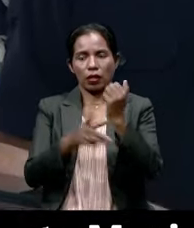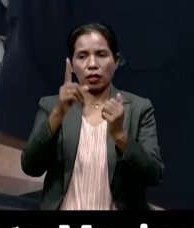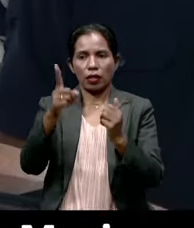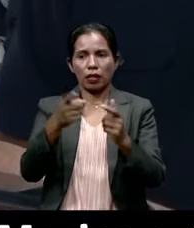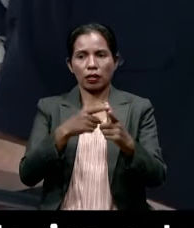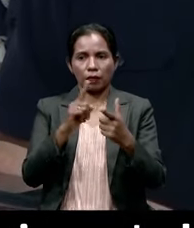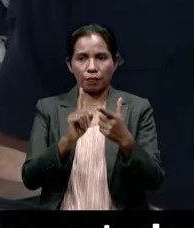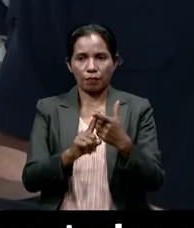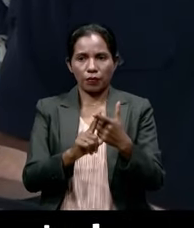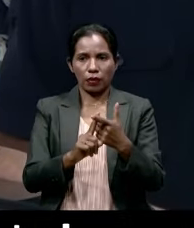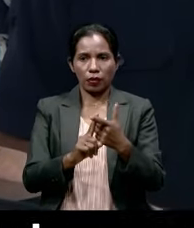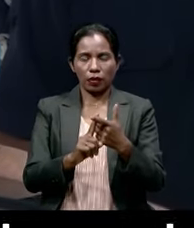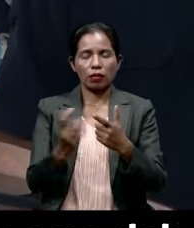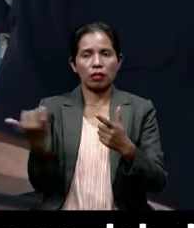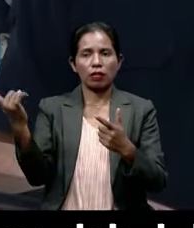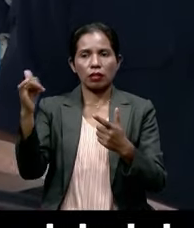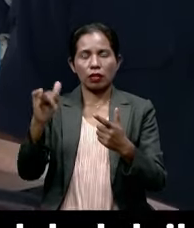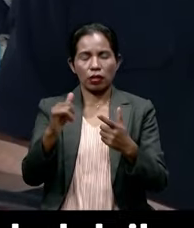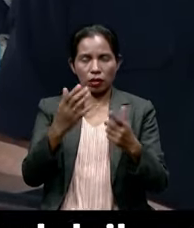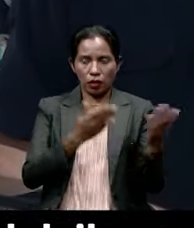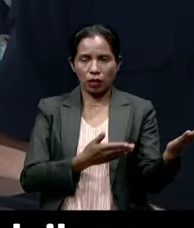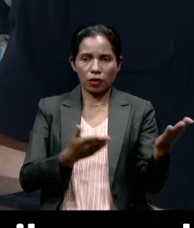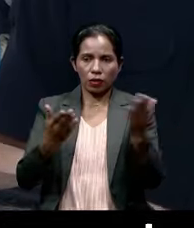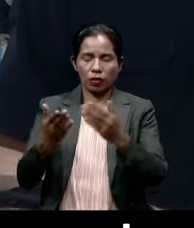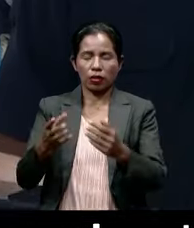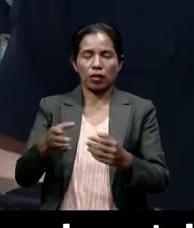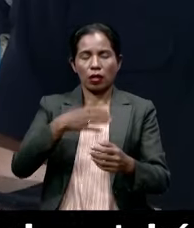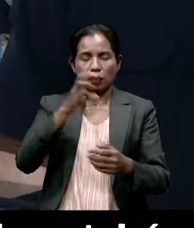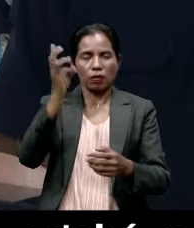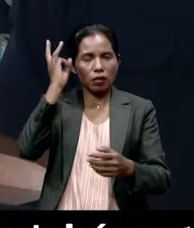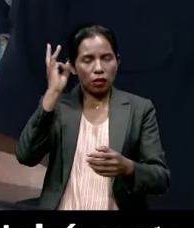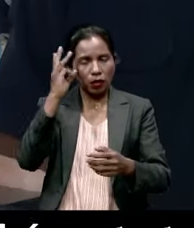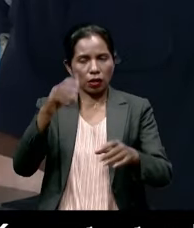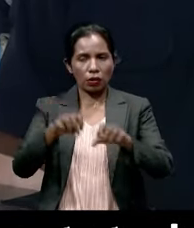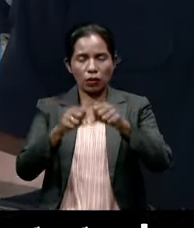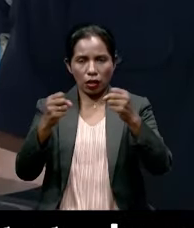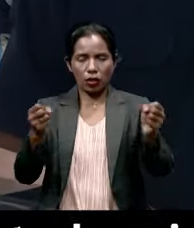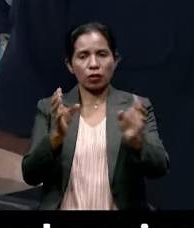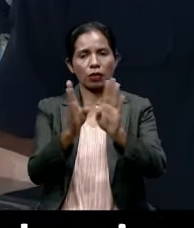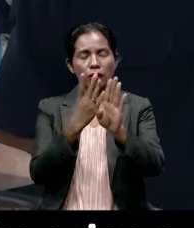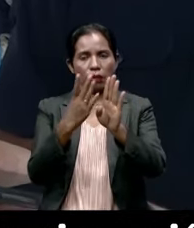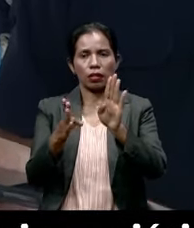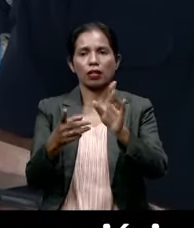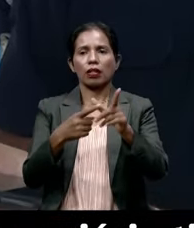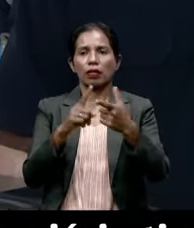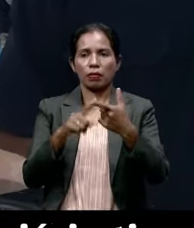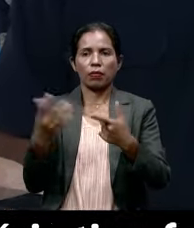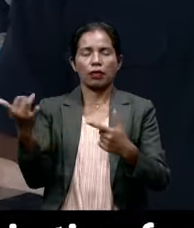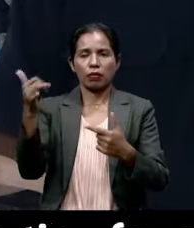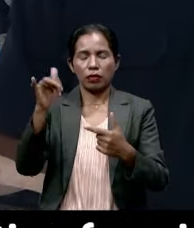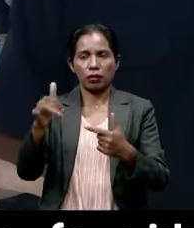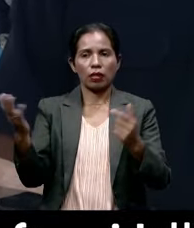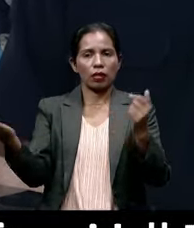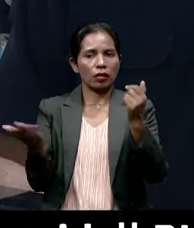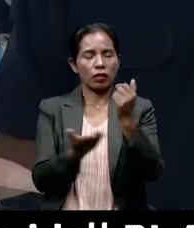maka ser lori depois to henaba sira lanu ba estraga oda matan depois sira ta ka